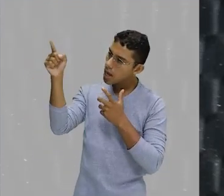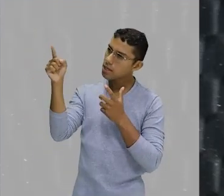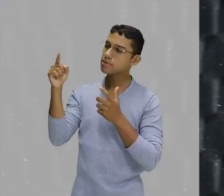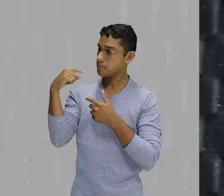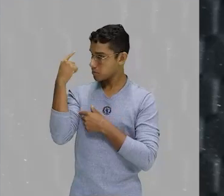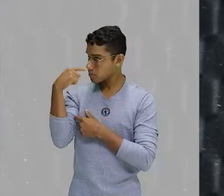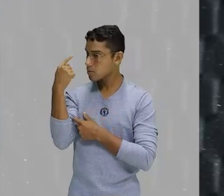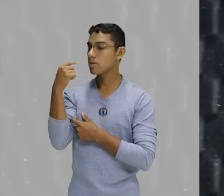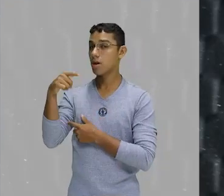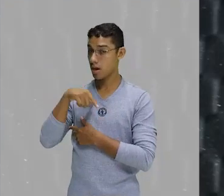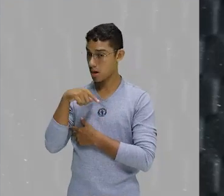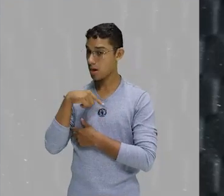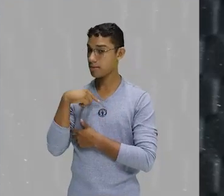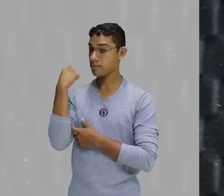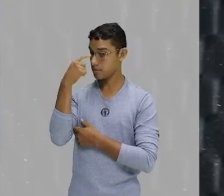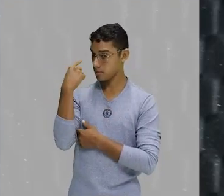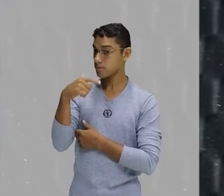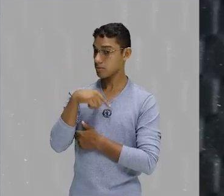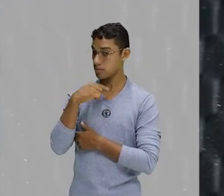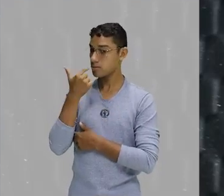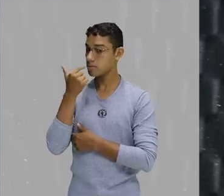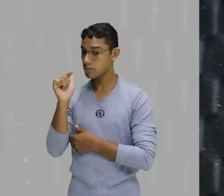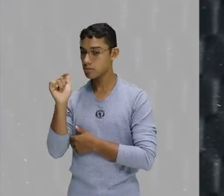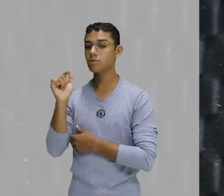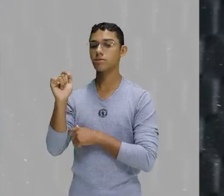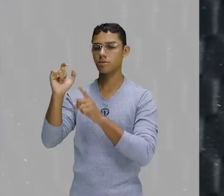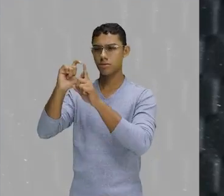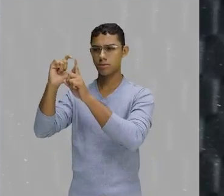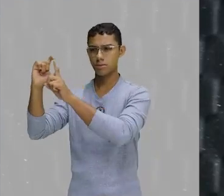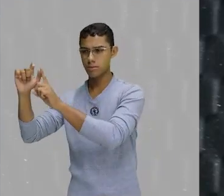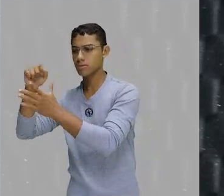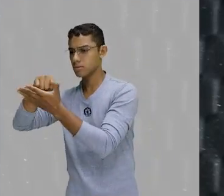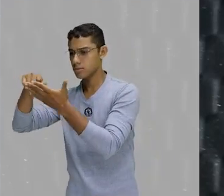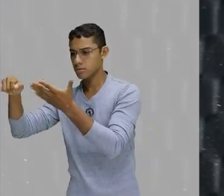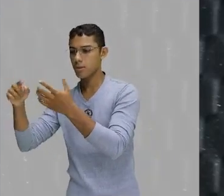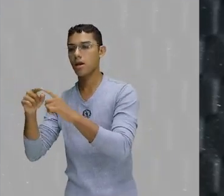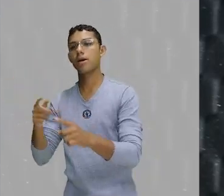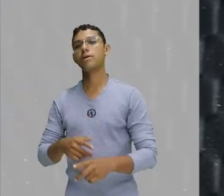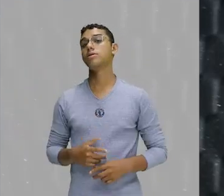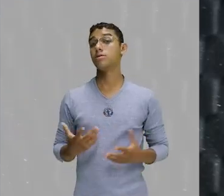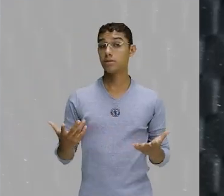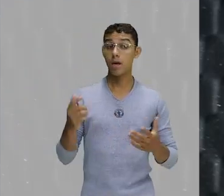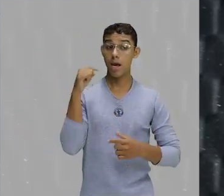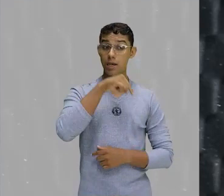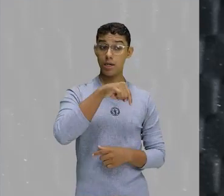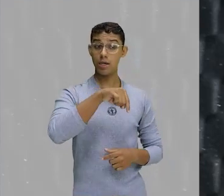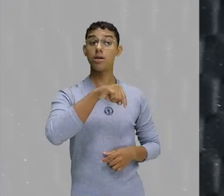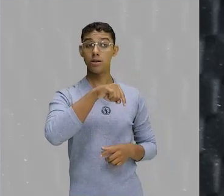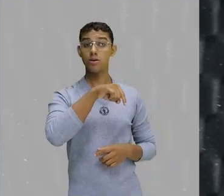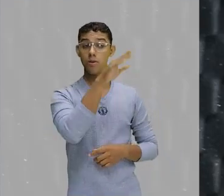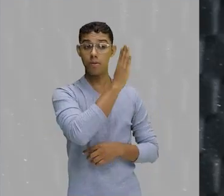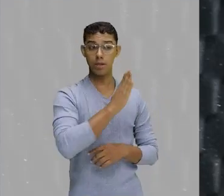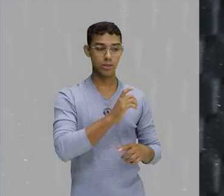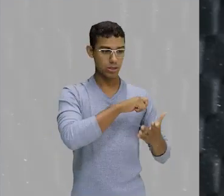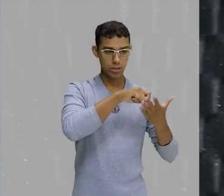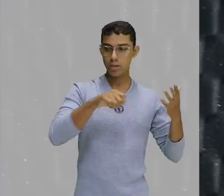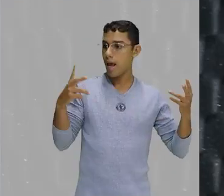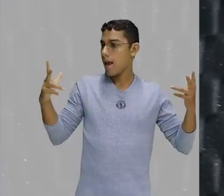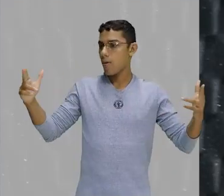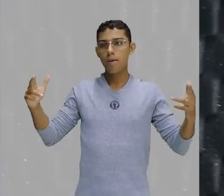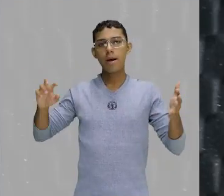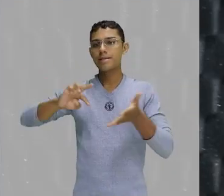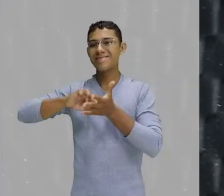lá na Espanha, na língua espanhola, eu tenho palavras que são escritas de um jeito, que no Brasil são escritas da mesma forma, mas